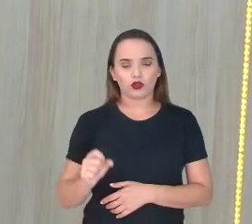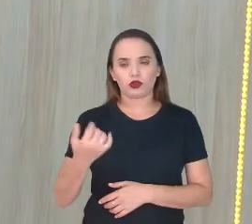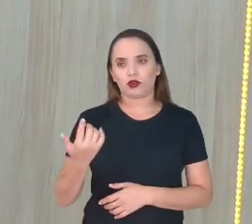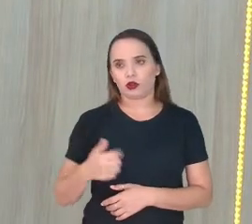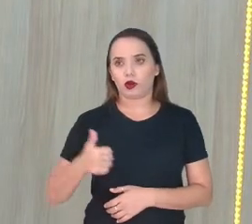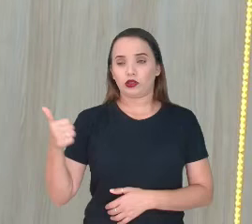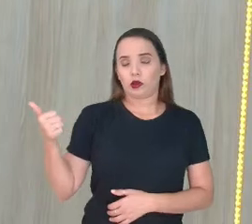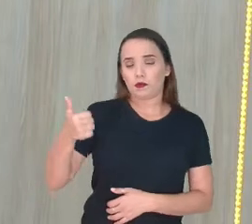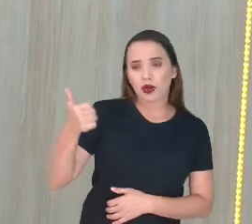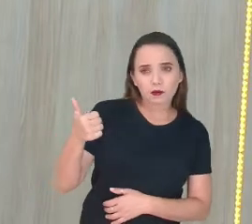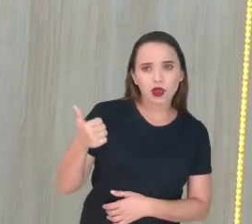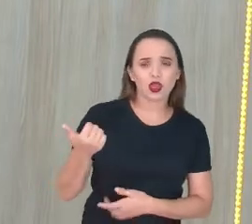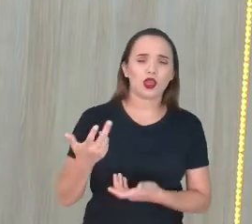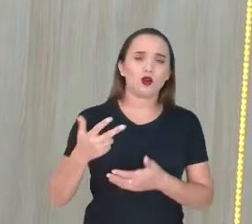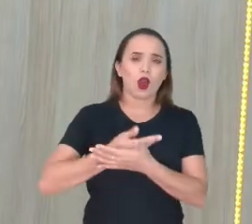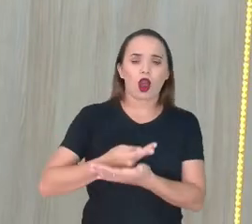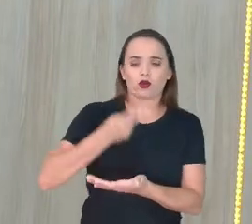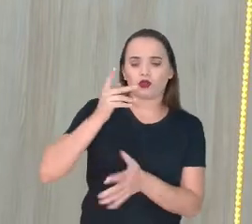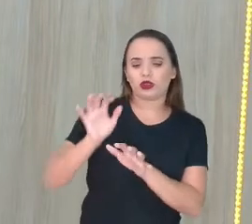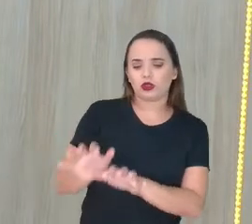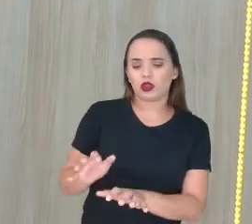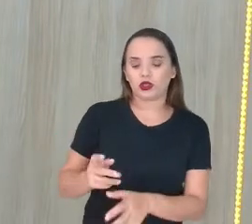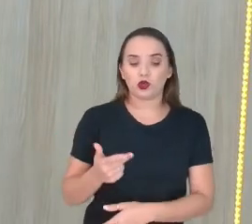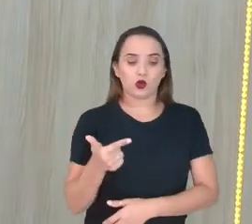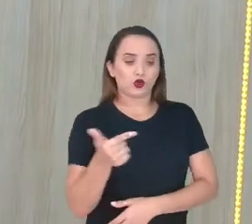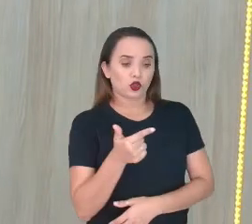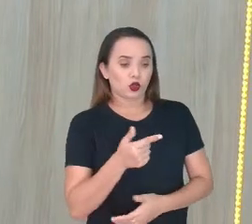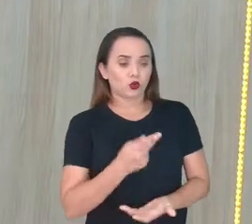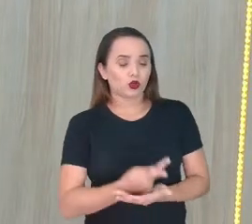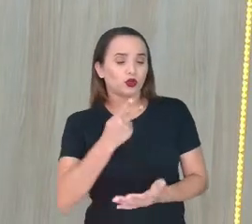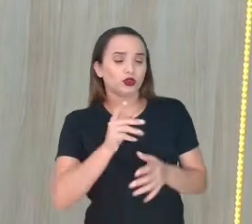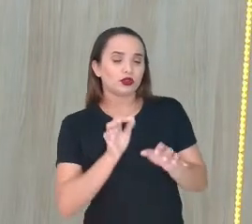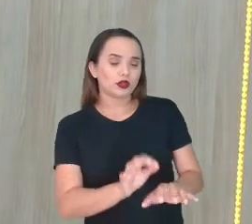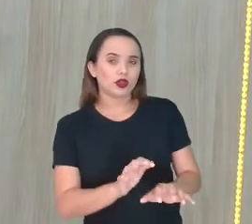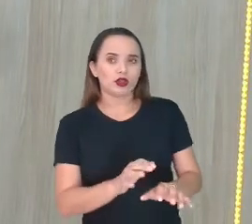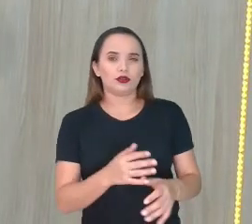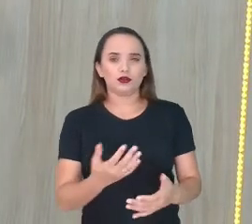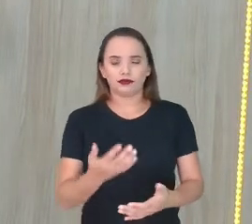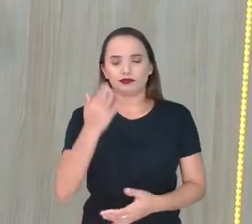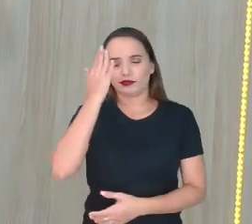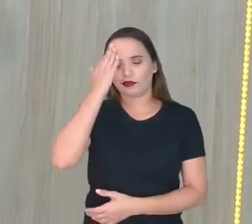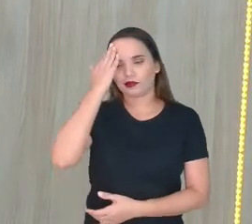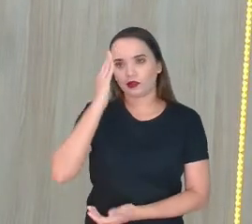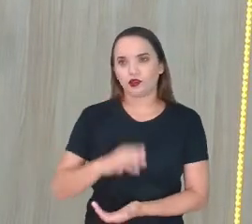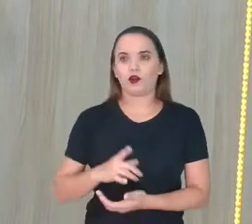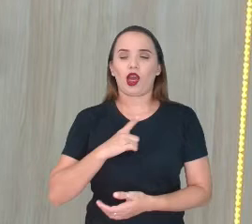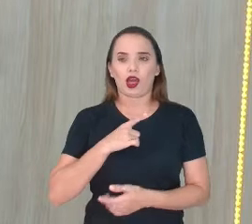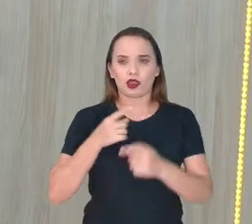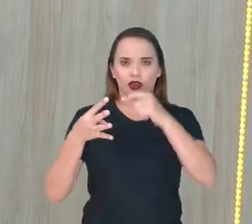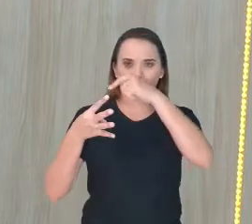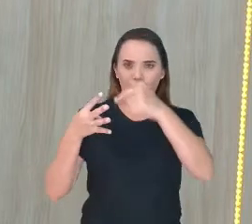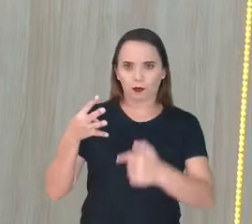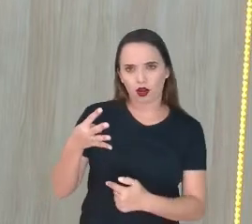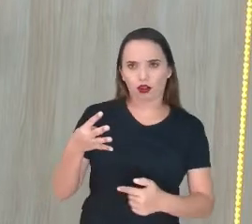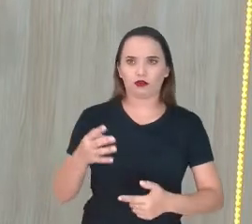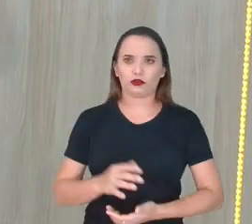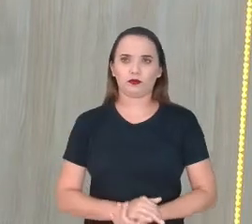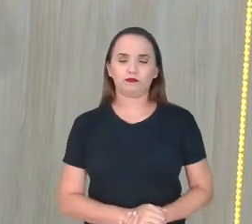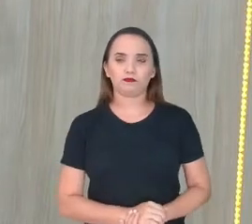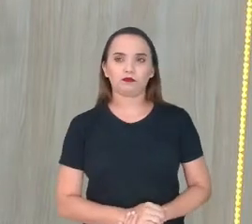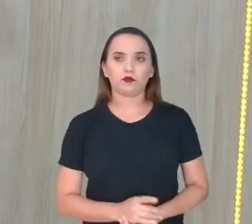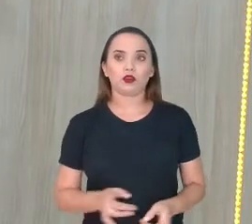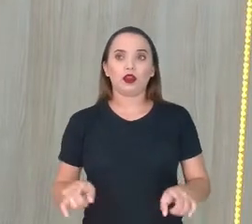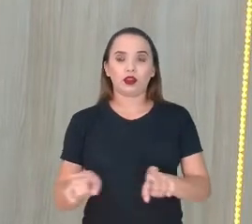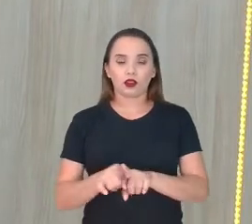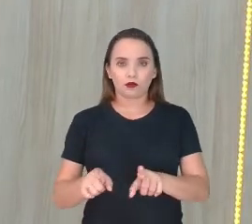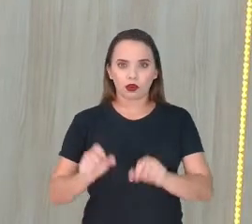Em segundo lugar, podemos inferir também por causa de blá blá. E aí, ó, primeiramente, além disso, a gente